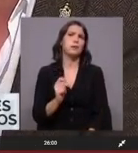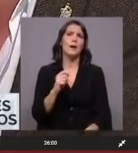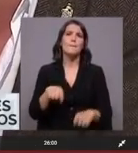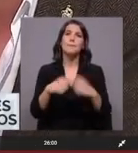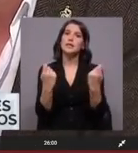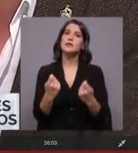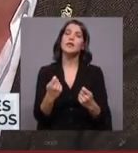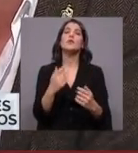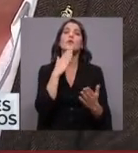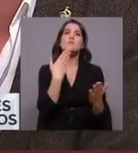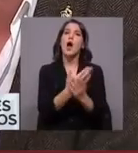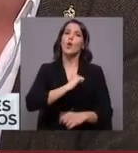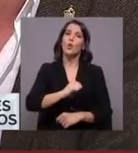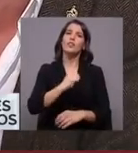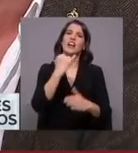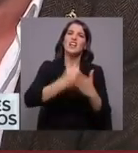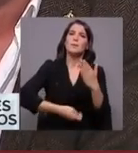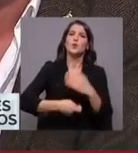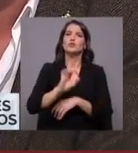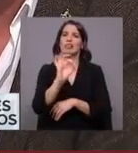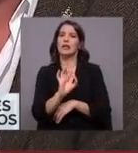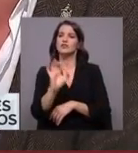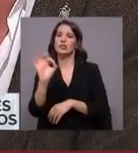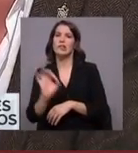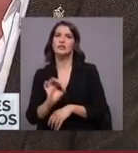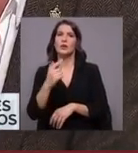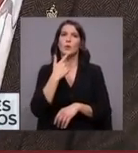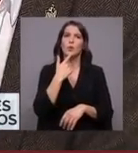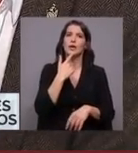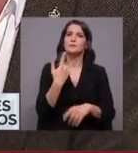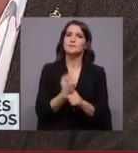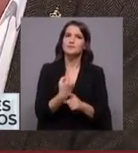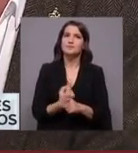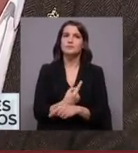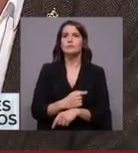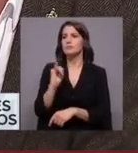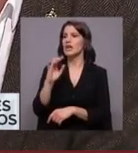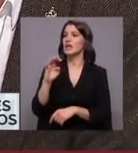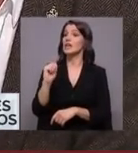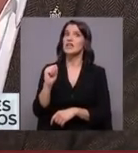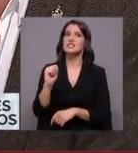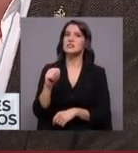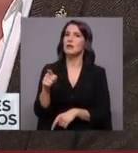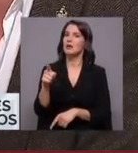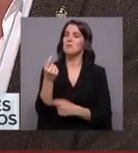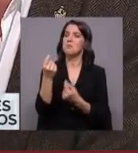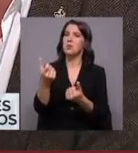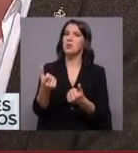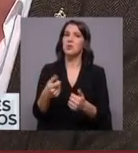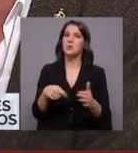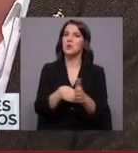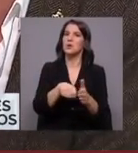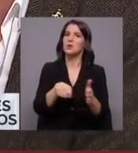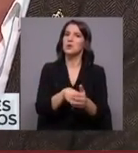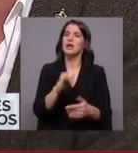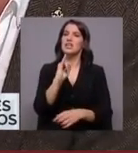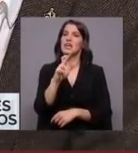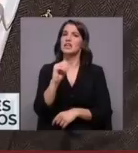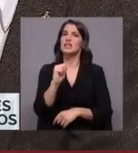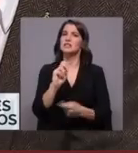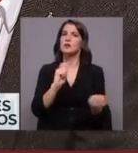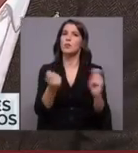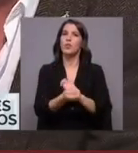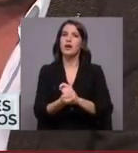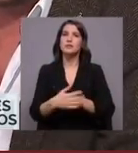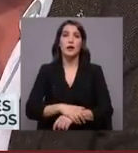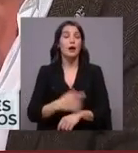partido do contribuinte contra as taxas e as pessoas são muitos número de amigos e não muito finas ter outra vai fazer dentro não Avenidas da frente melhor então vídeos somente agora a